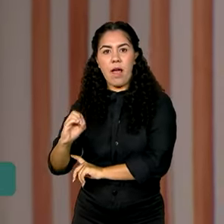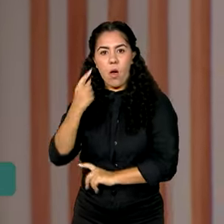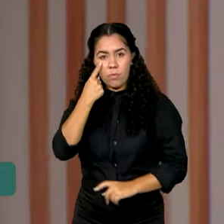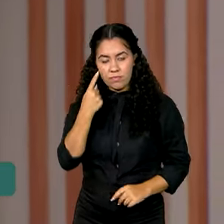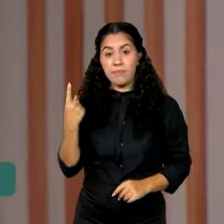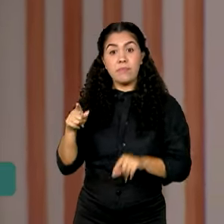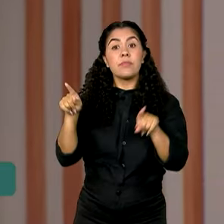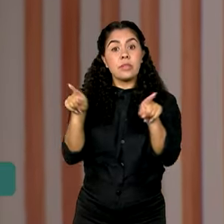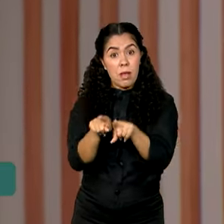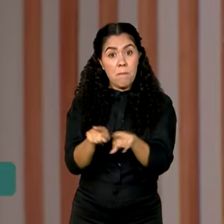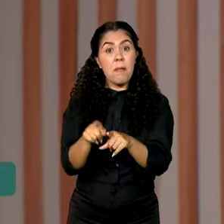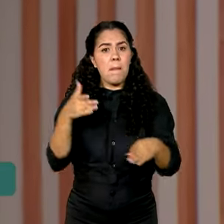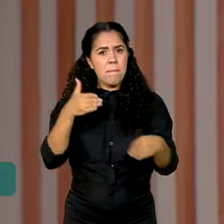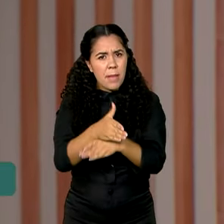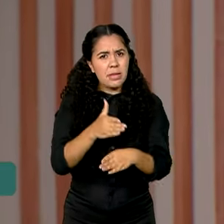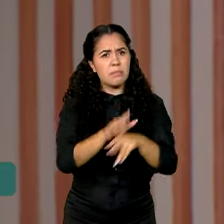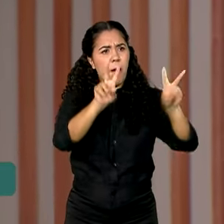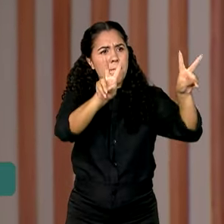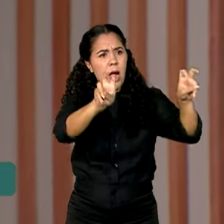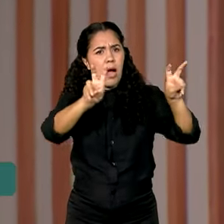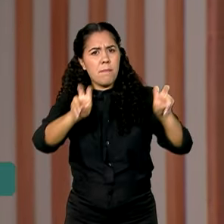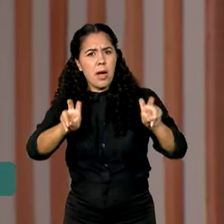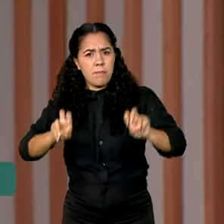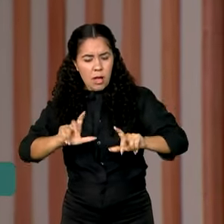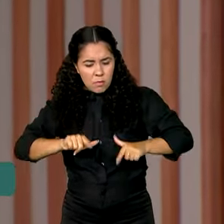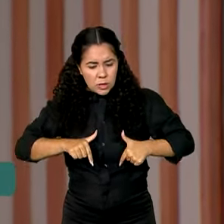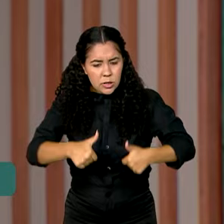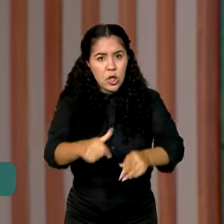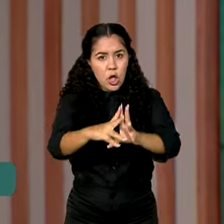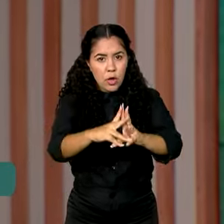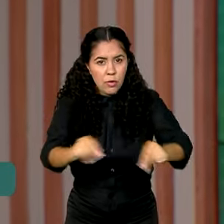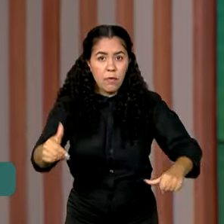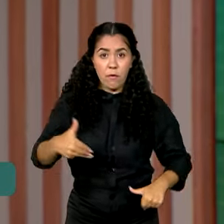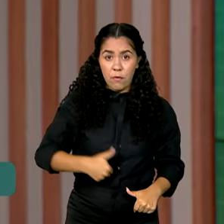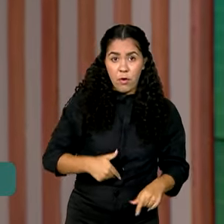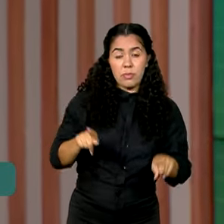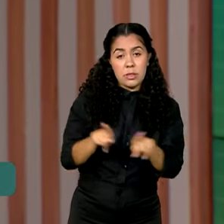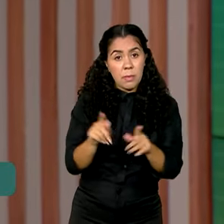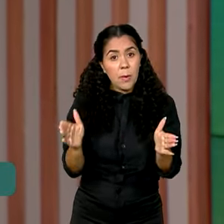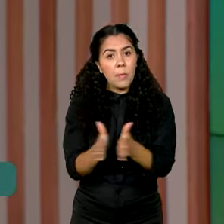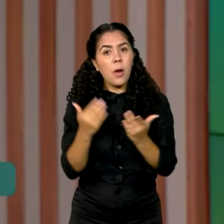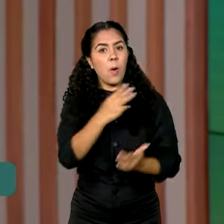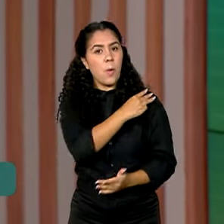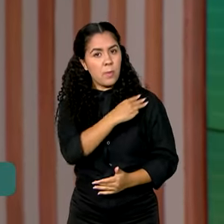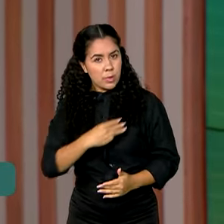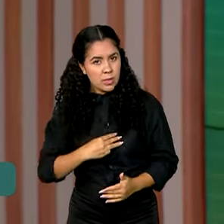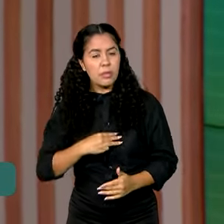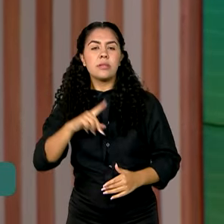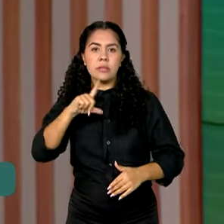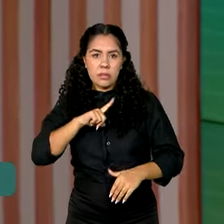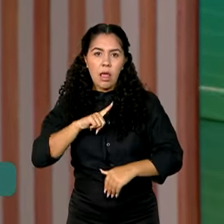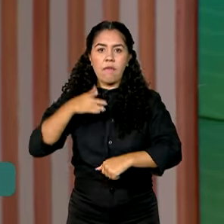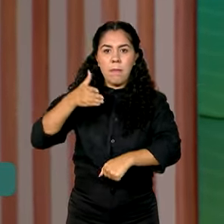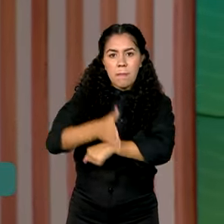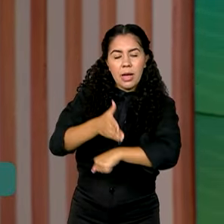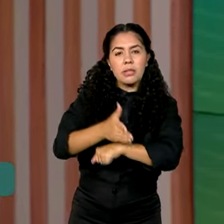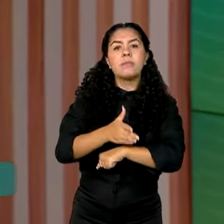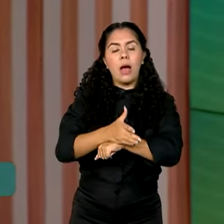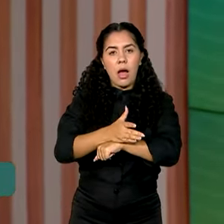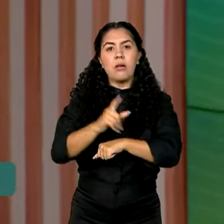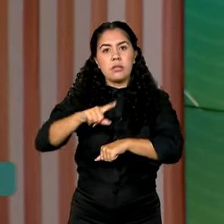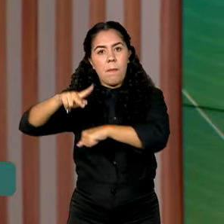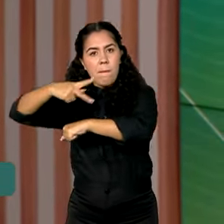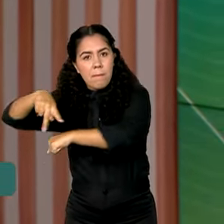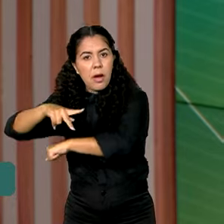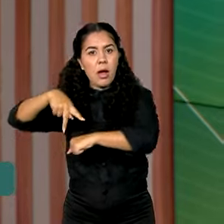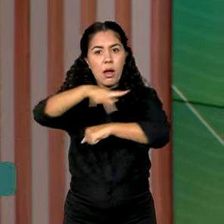Além de participar de painéis sobre o combate à fome e à pobreza, o ministro também teve reuniões bilaterais com líderes